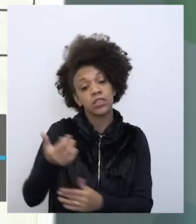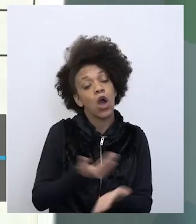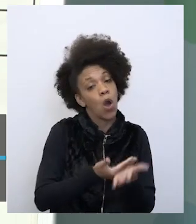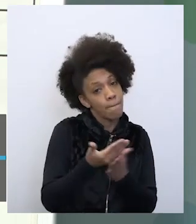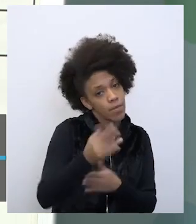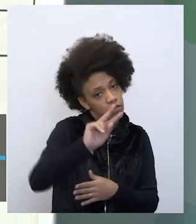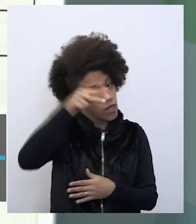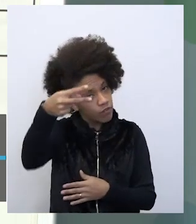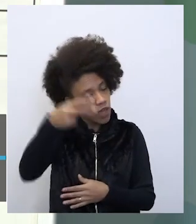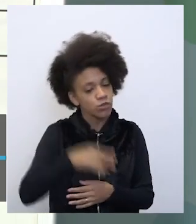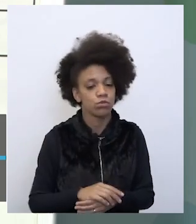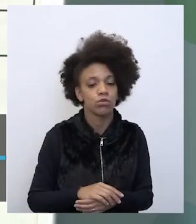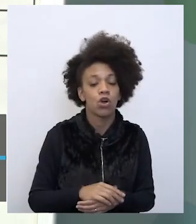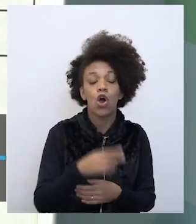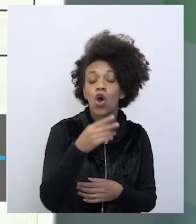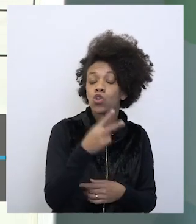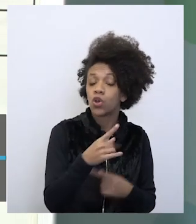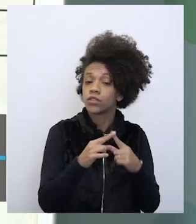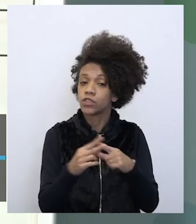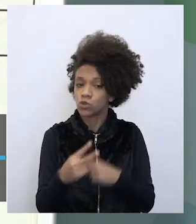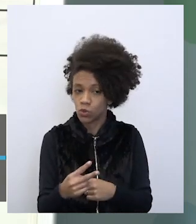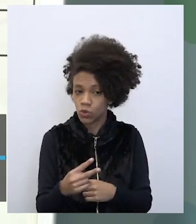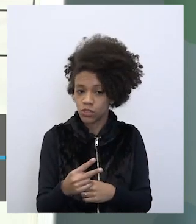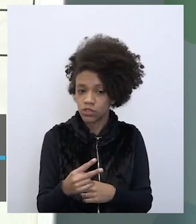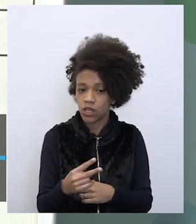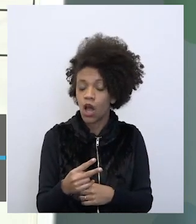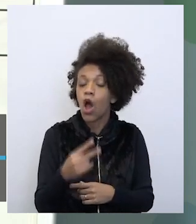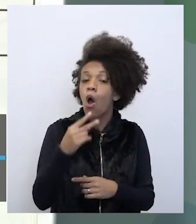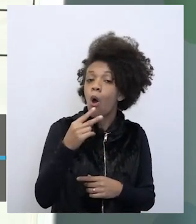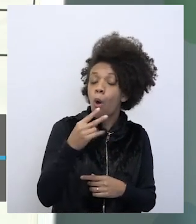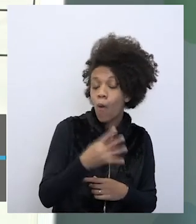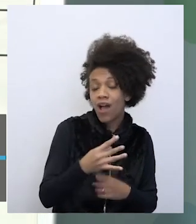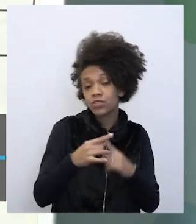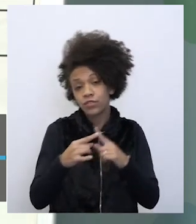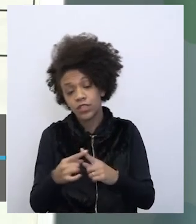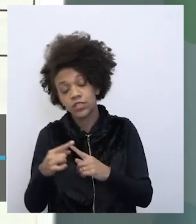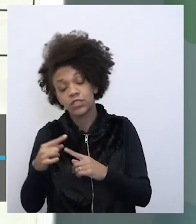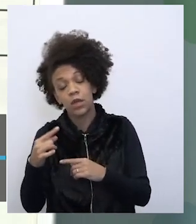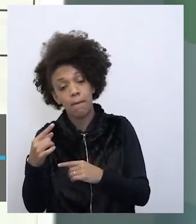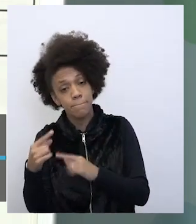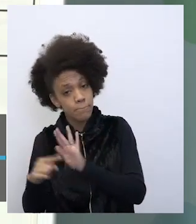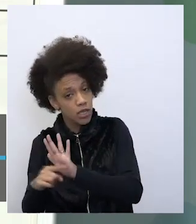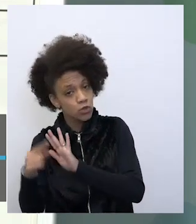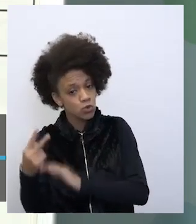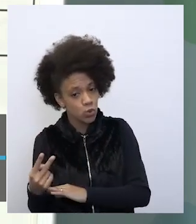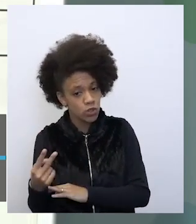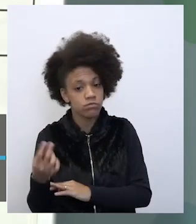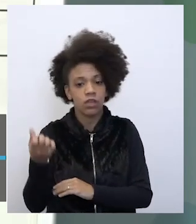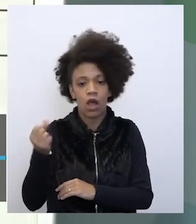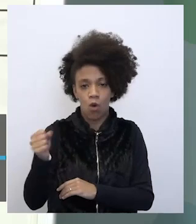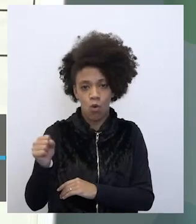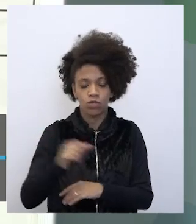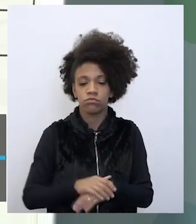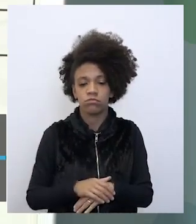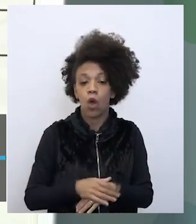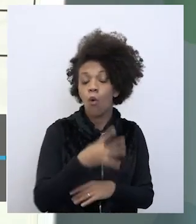potência. 2 ao quadrado, 2 vezes 2, 4. 4 vezes menos 2 dá menos 2 vezes 4, 8.